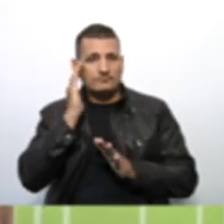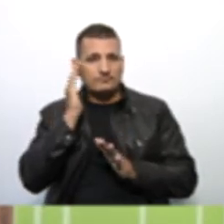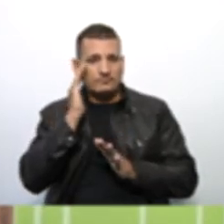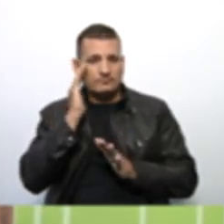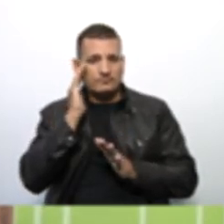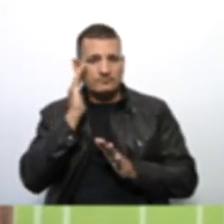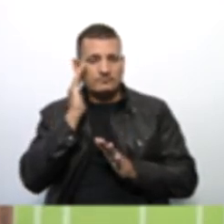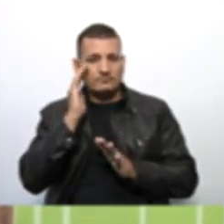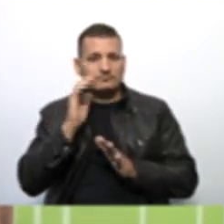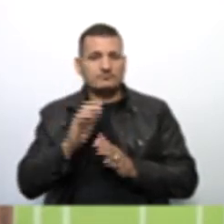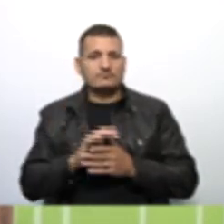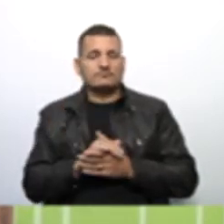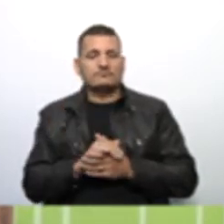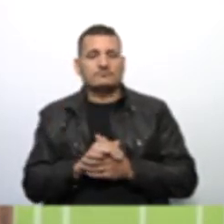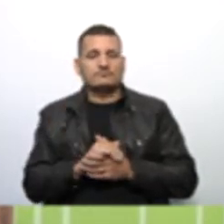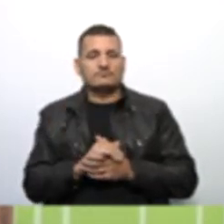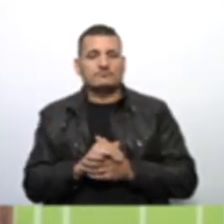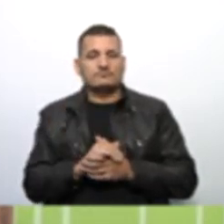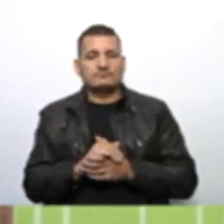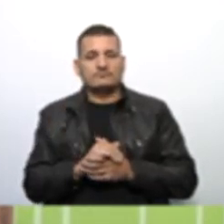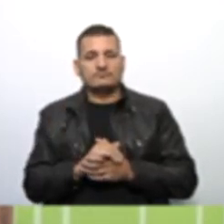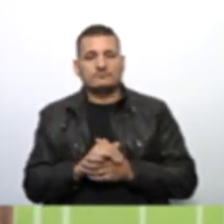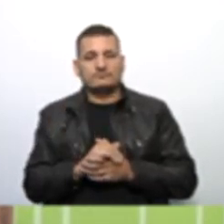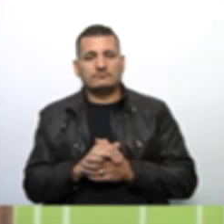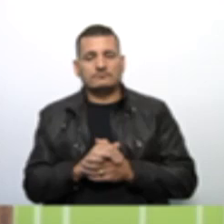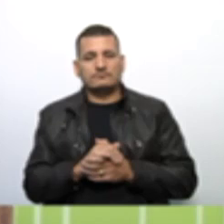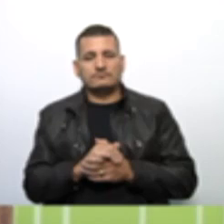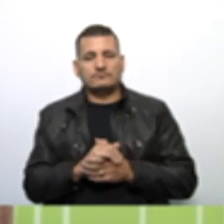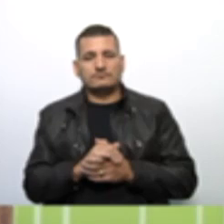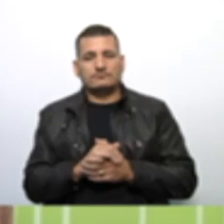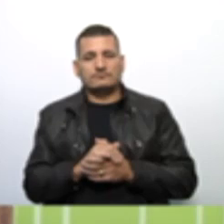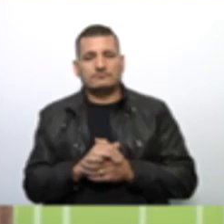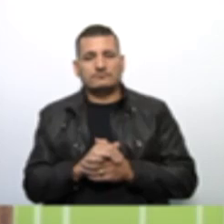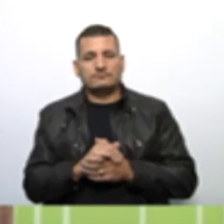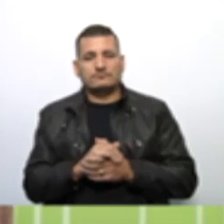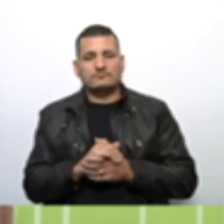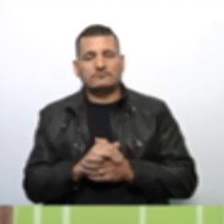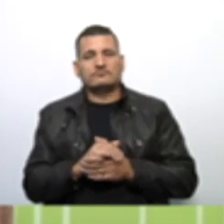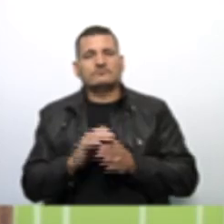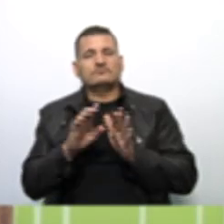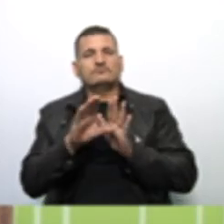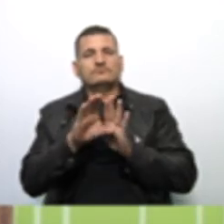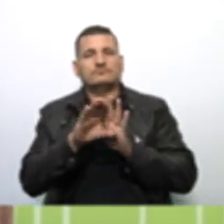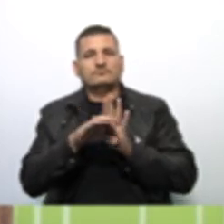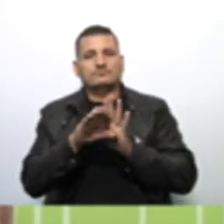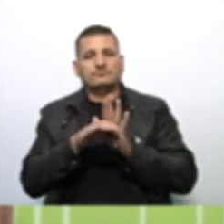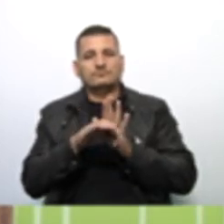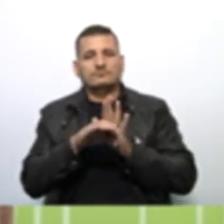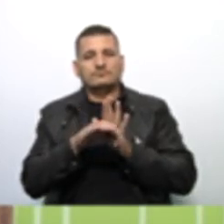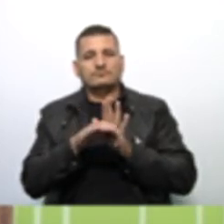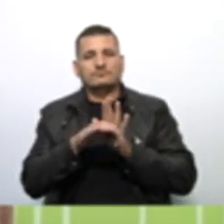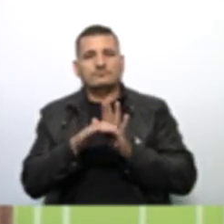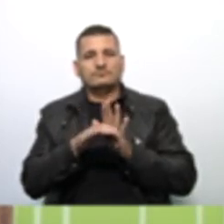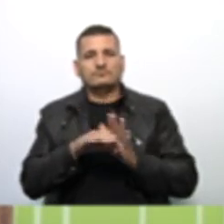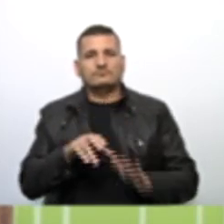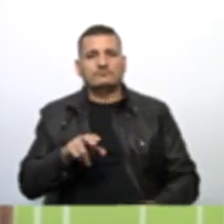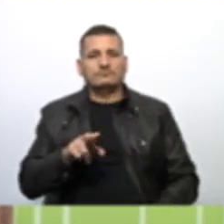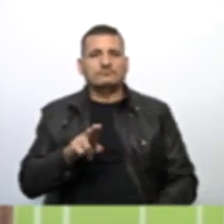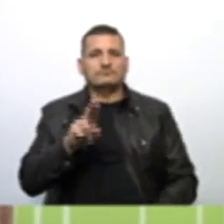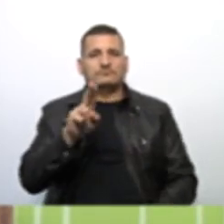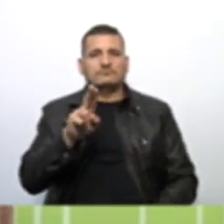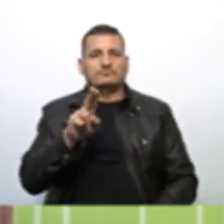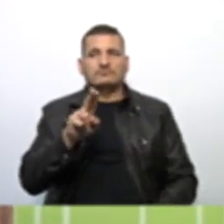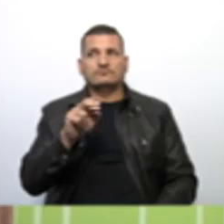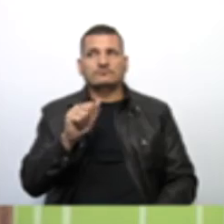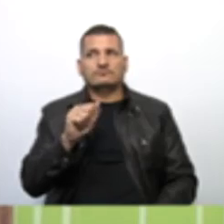diferenciarem do próximo conceito que nós vamos abordar, que é o conceito de WAN, pessoal.